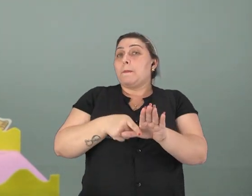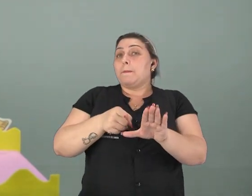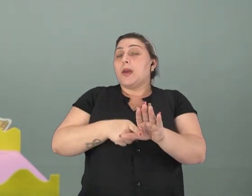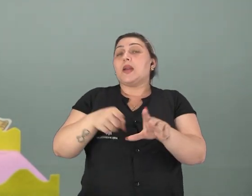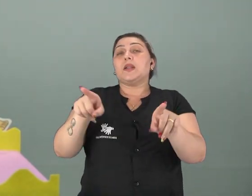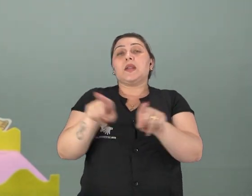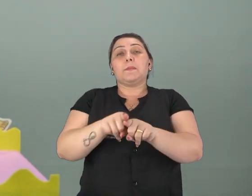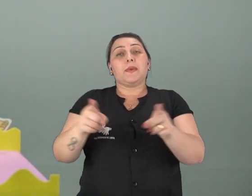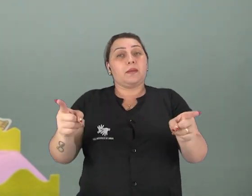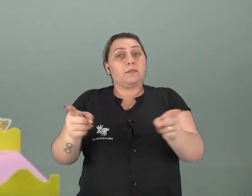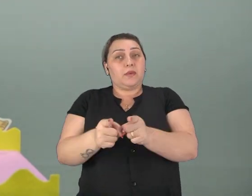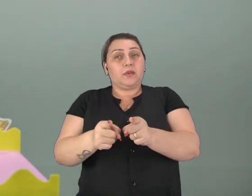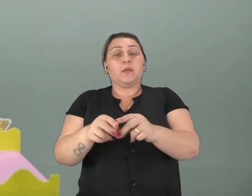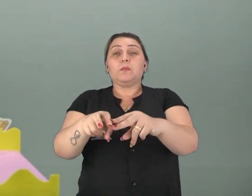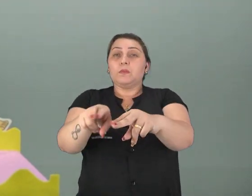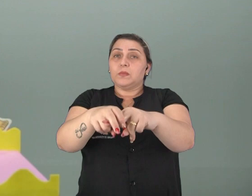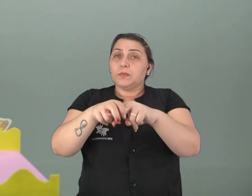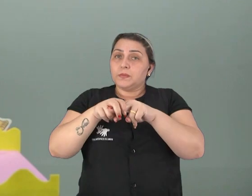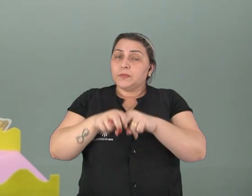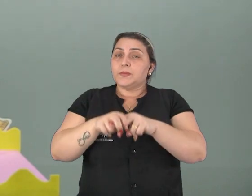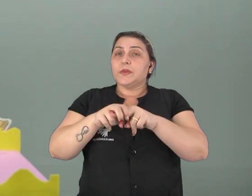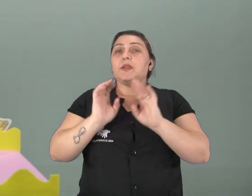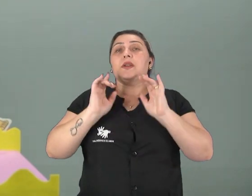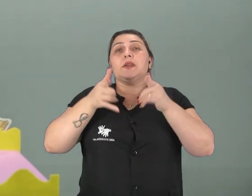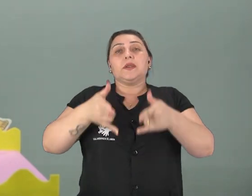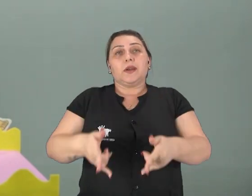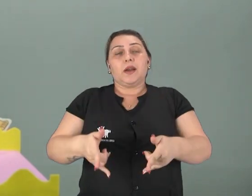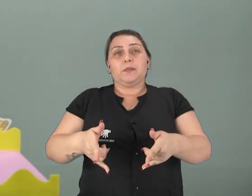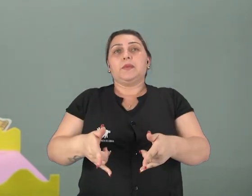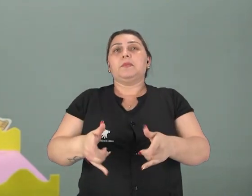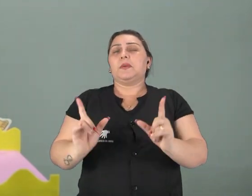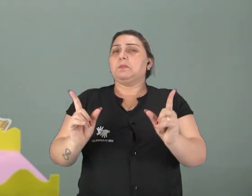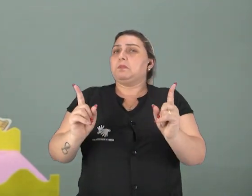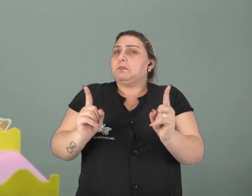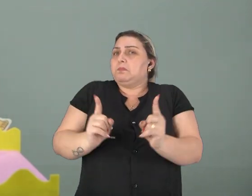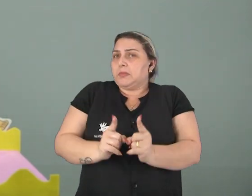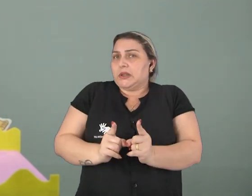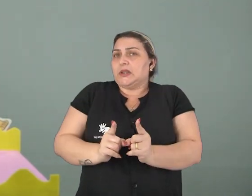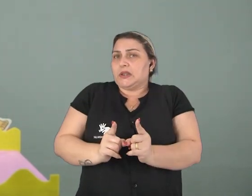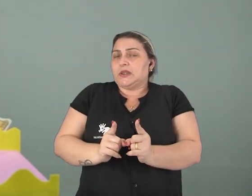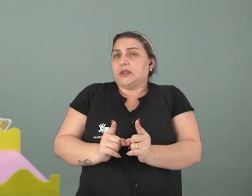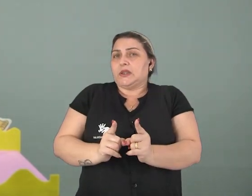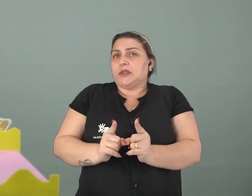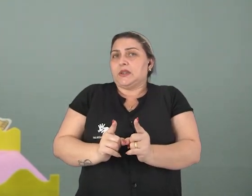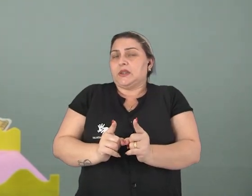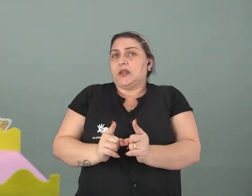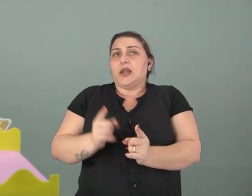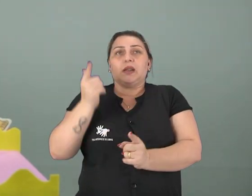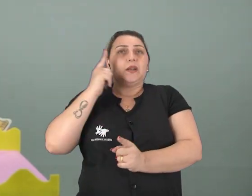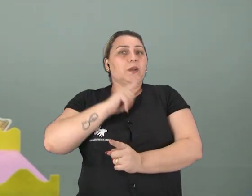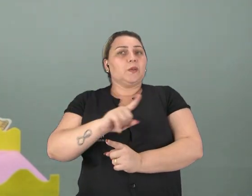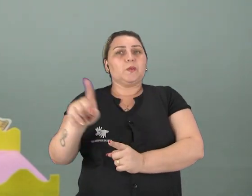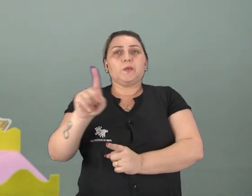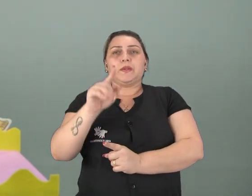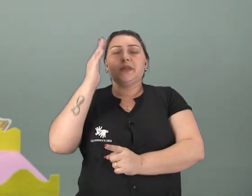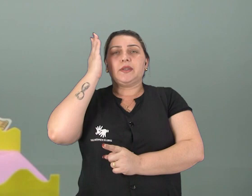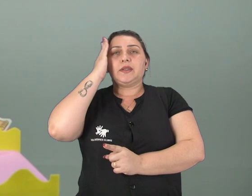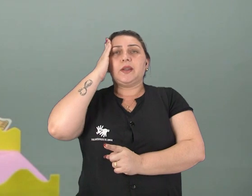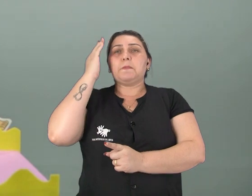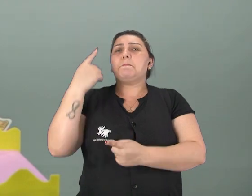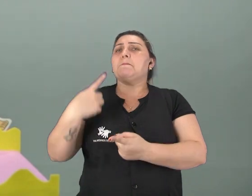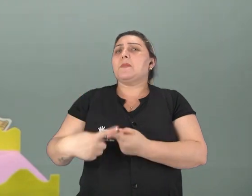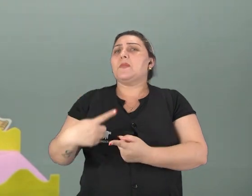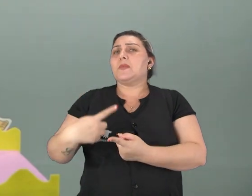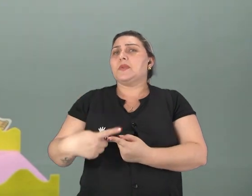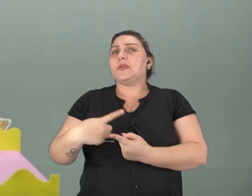menor. Por esta razão, a cama saiu tão pequena. E eles não conseguiam entender o